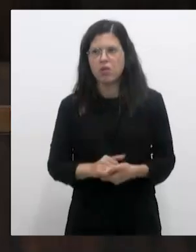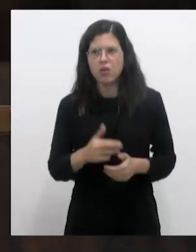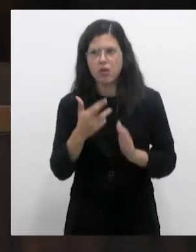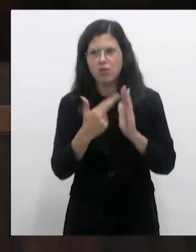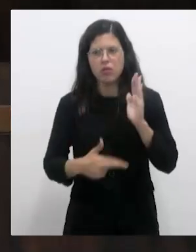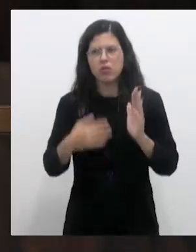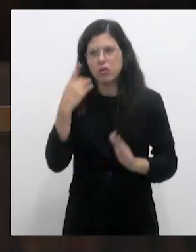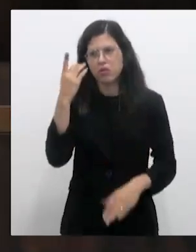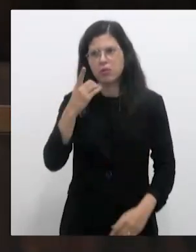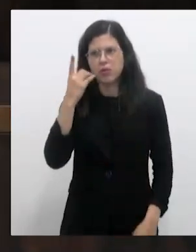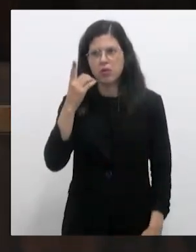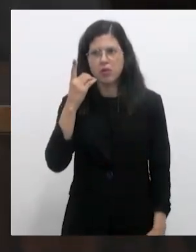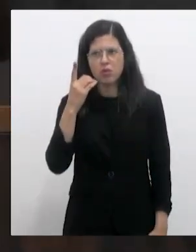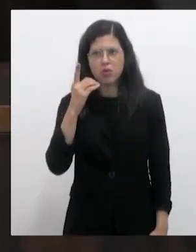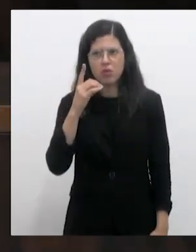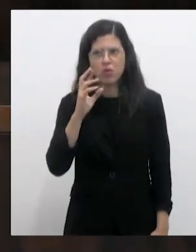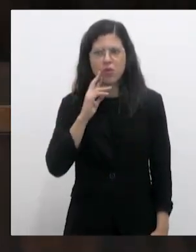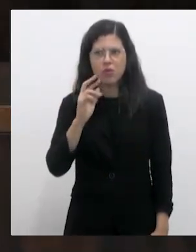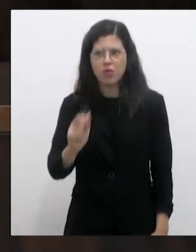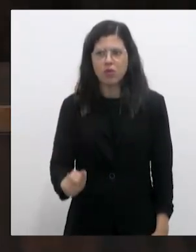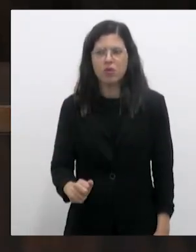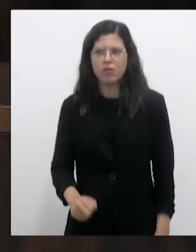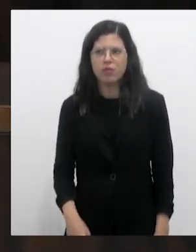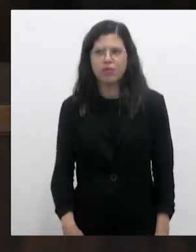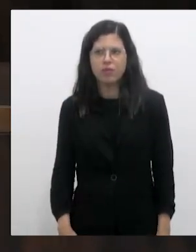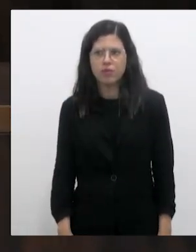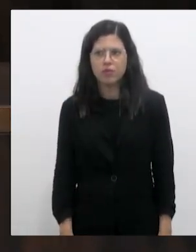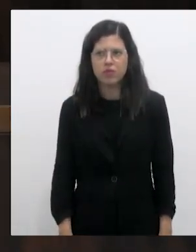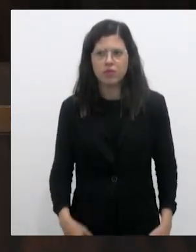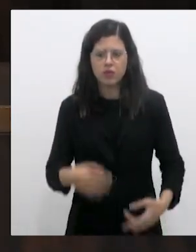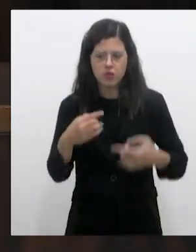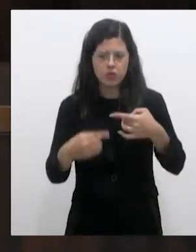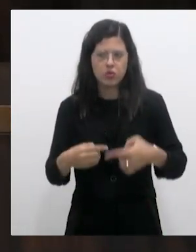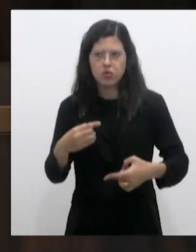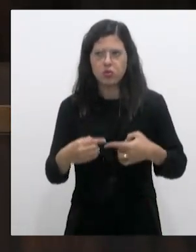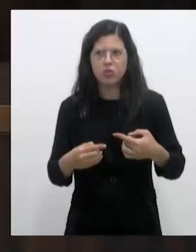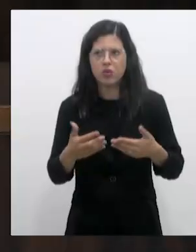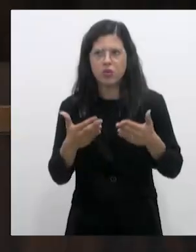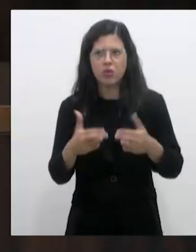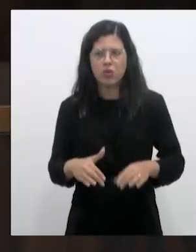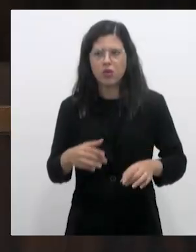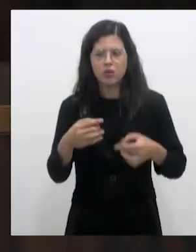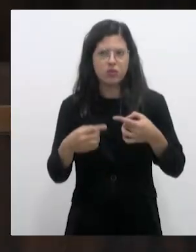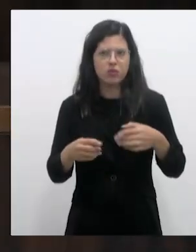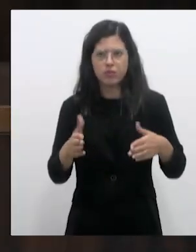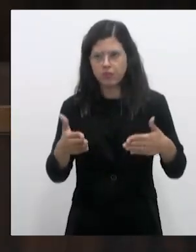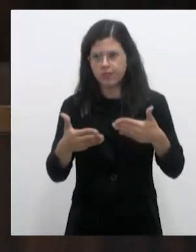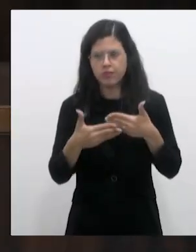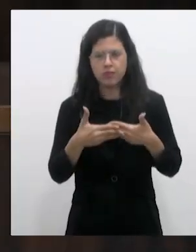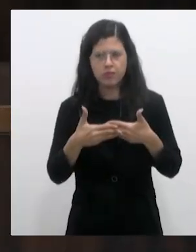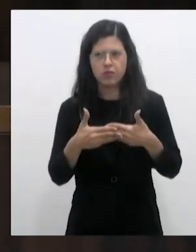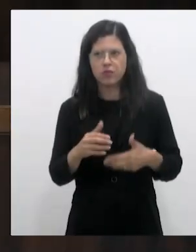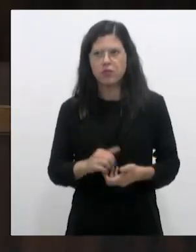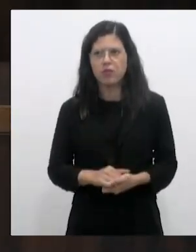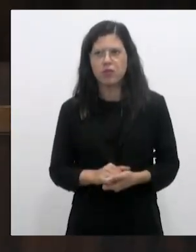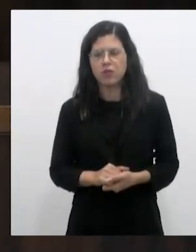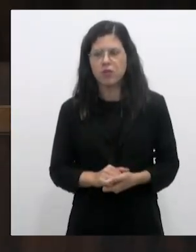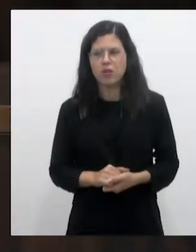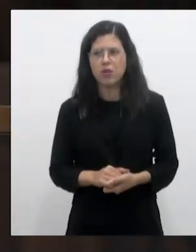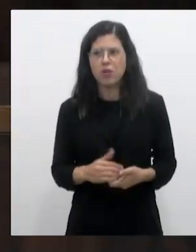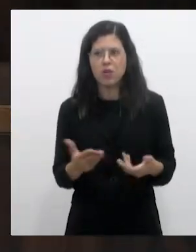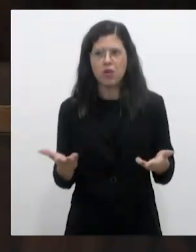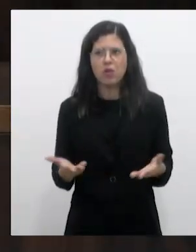favorável. Relator, deputado Rodrigo Amorim. Em discussão. Não havendo quem queira discutir,